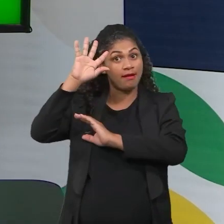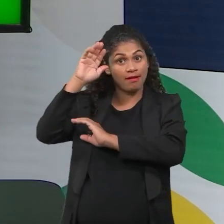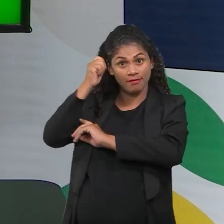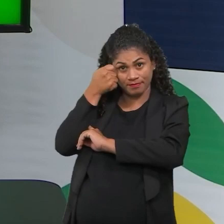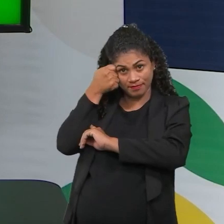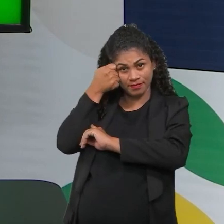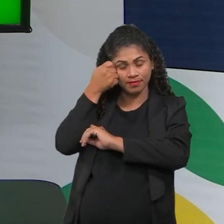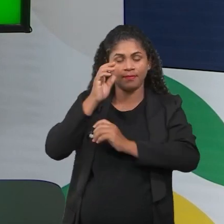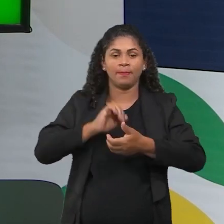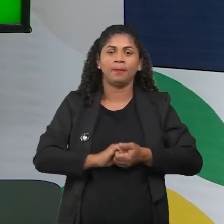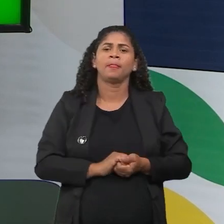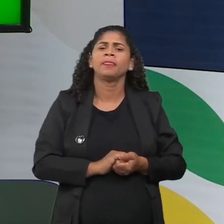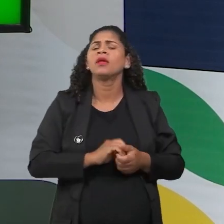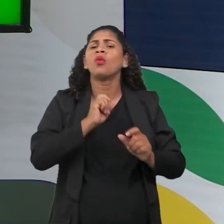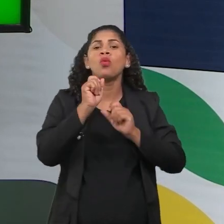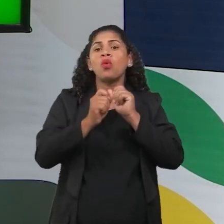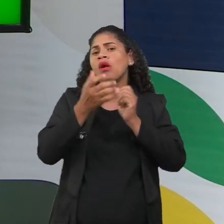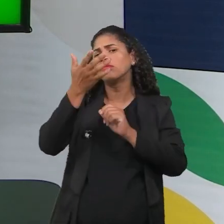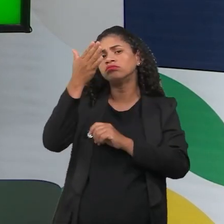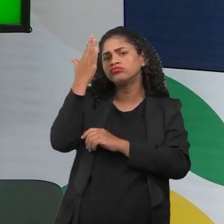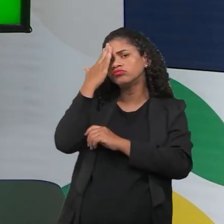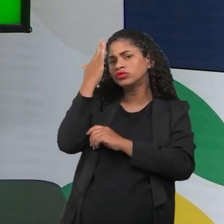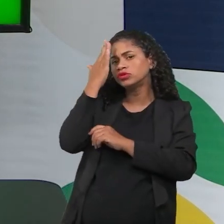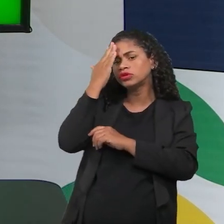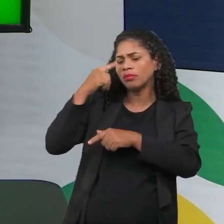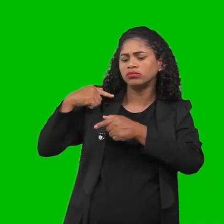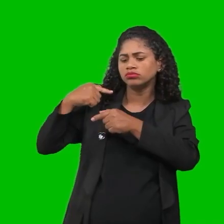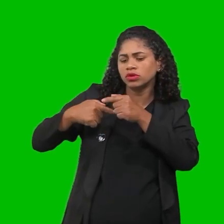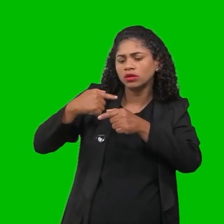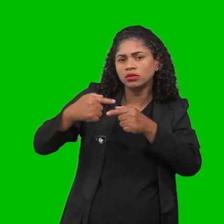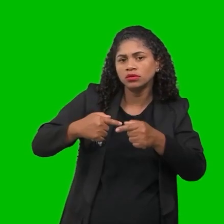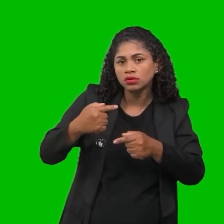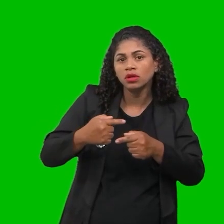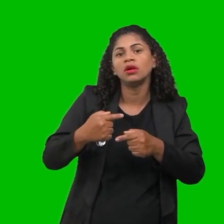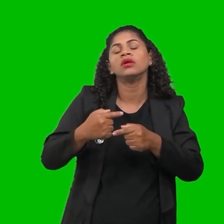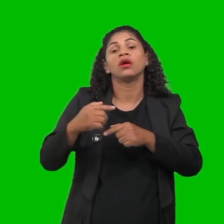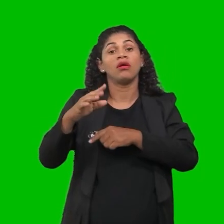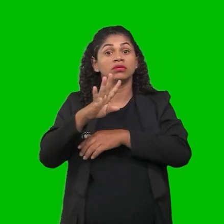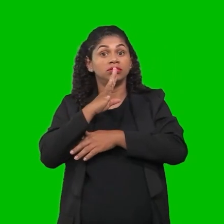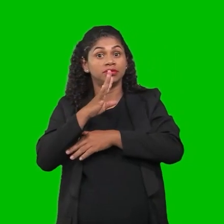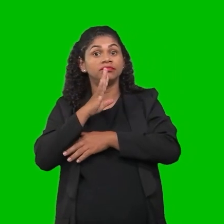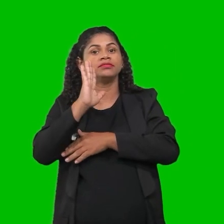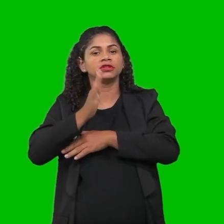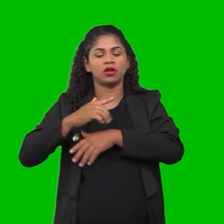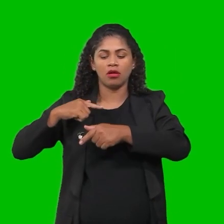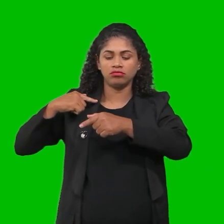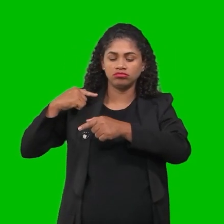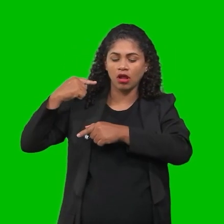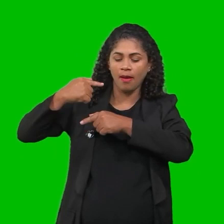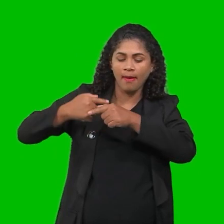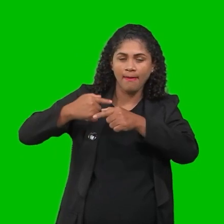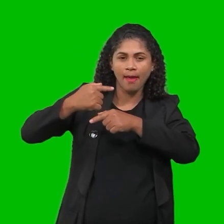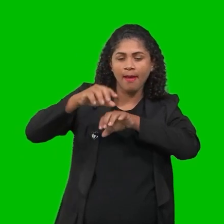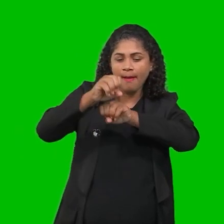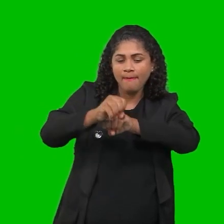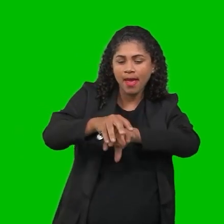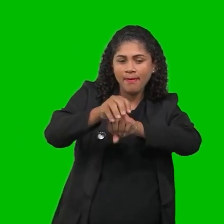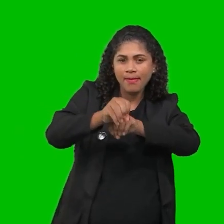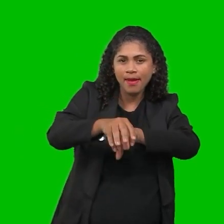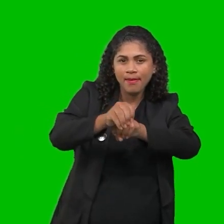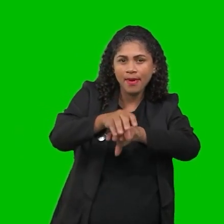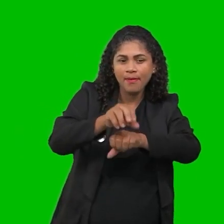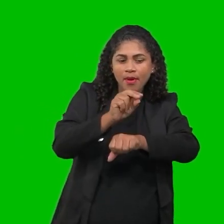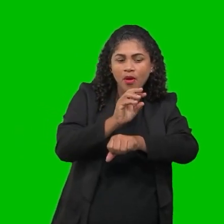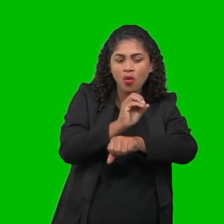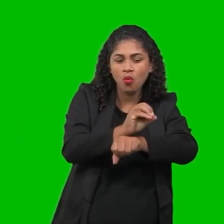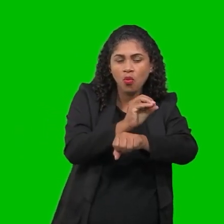vai falar o que são saberes tradicionais. Então, saberes tradicionais são os conhecimentos que são passados de geração em geração.